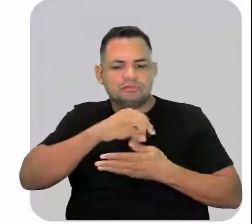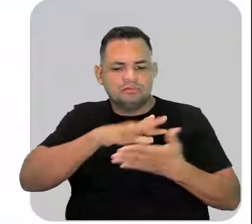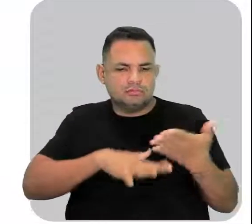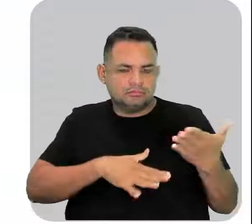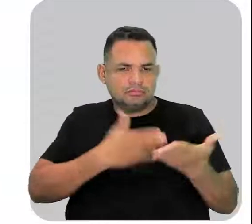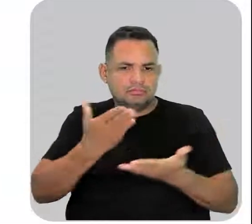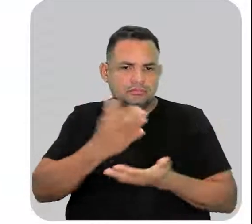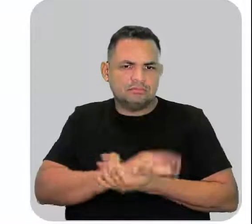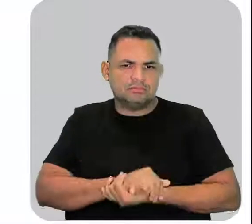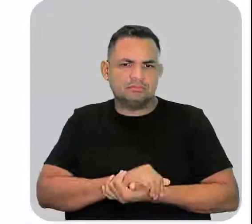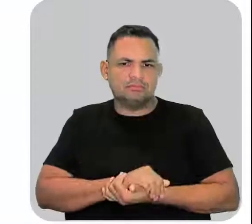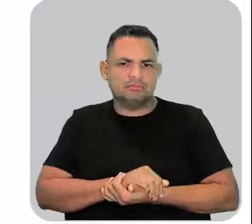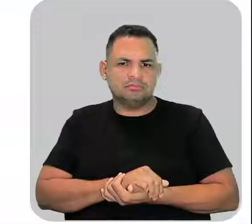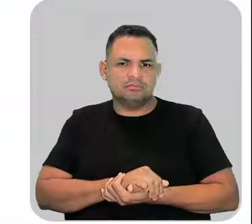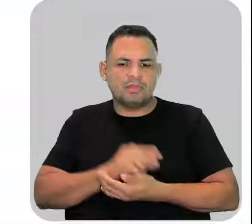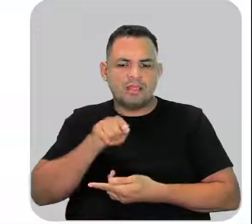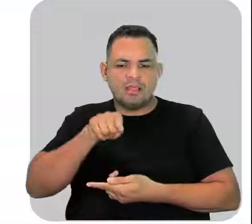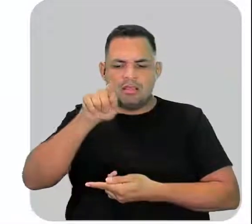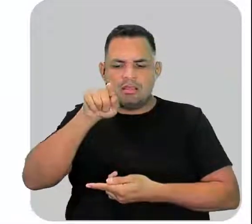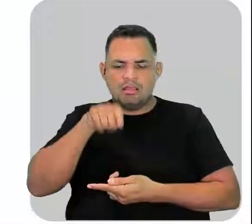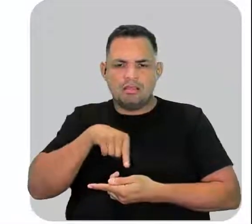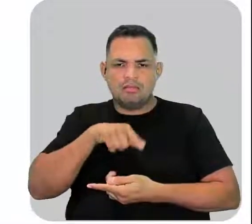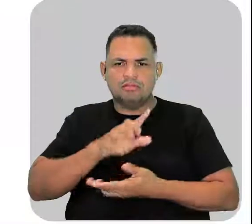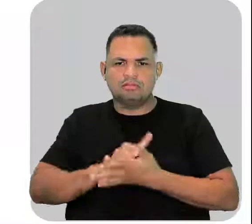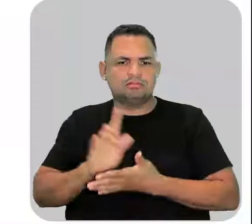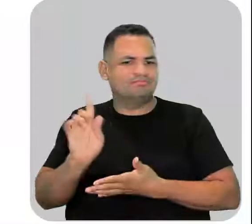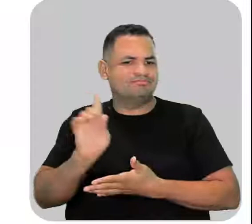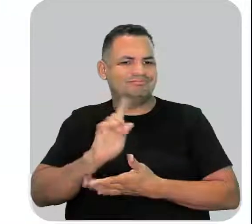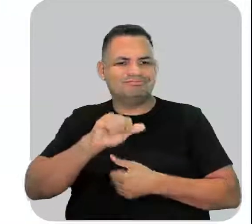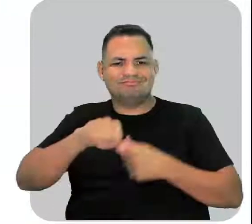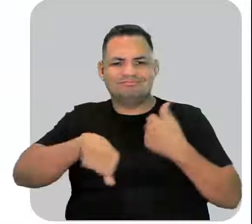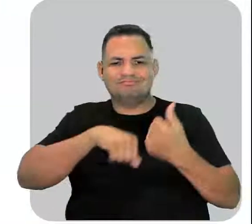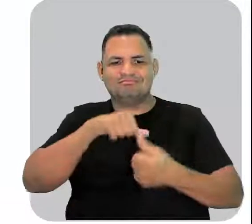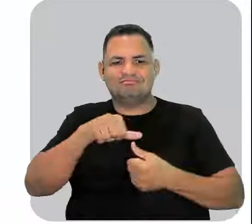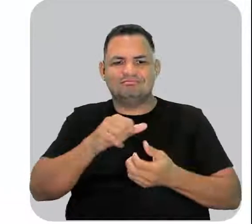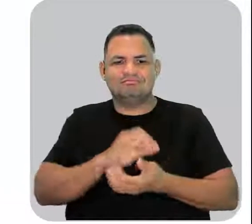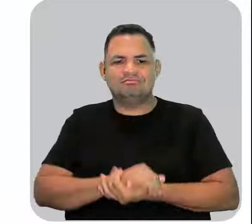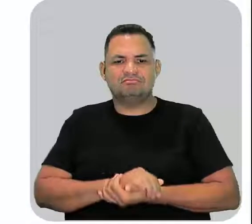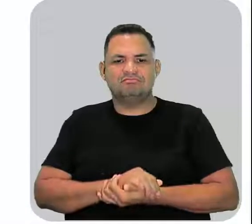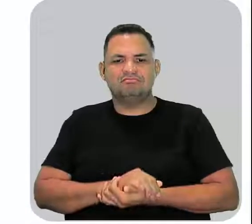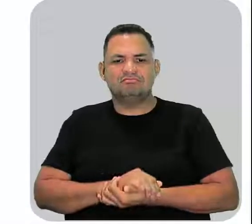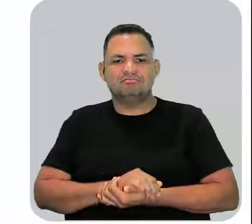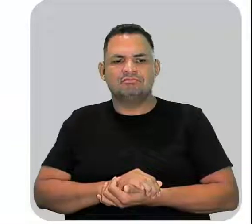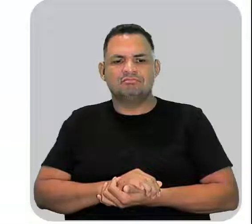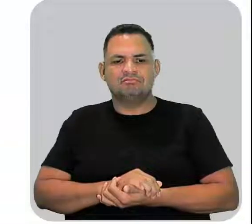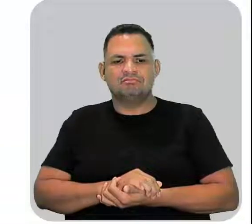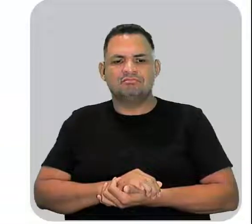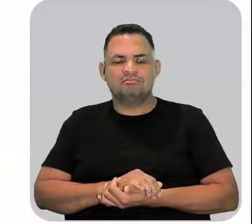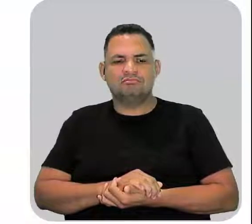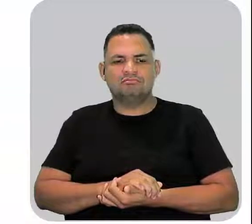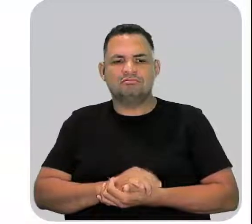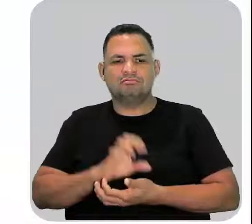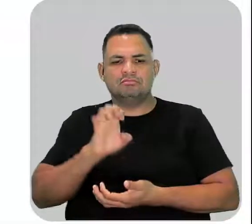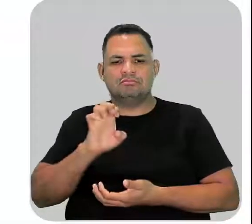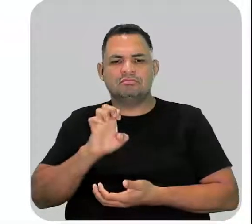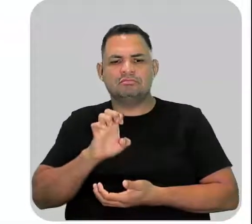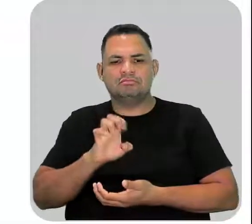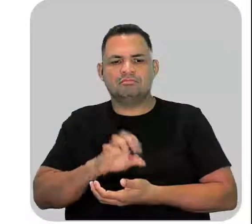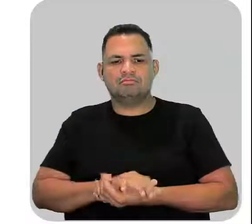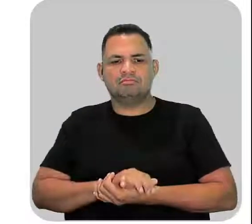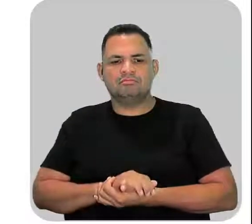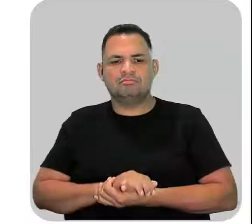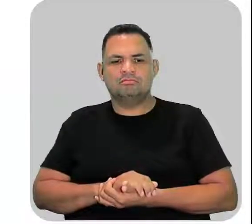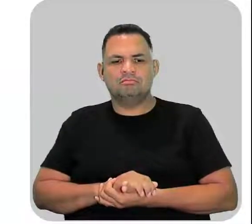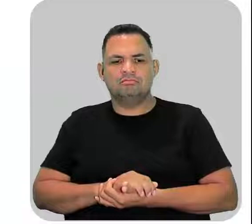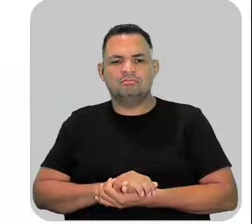questões assim é que a ramificação não vai mudar de lugar. Então, por exemplo, a letra E aqui, ela botou já a